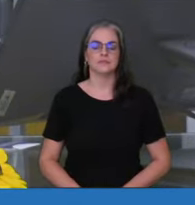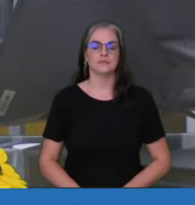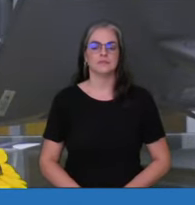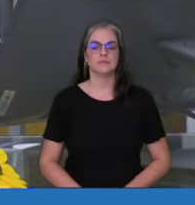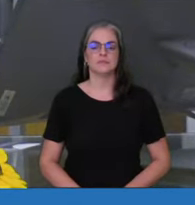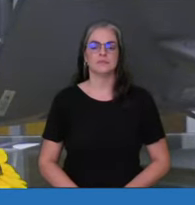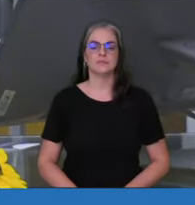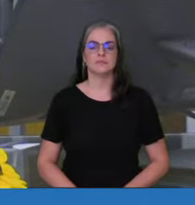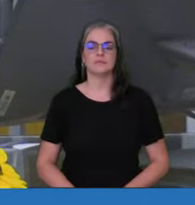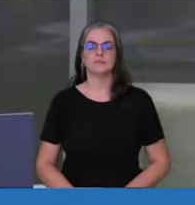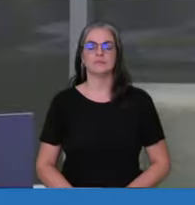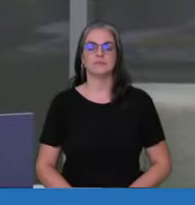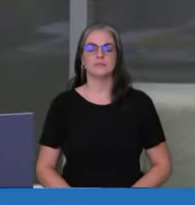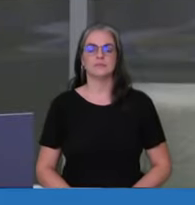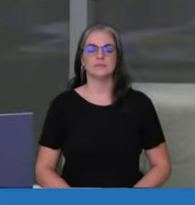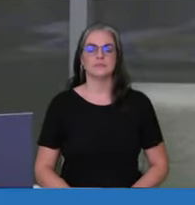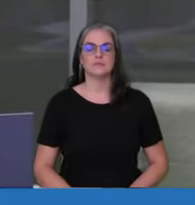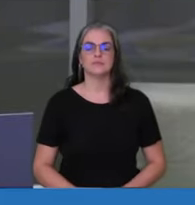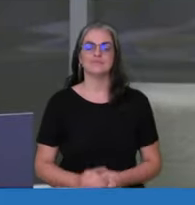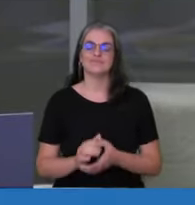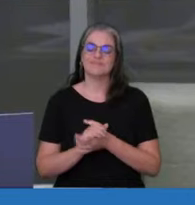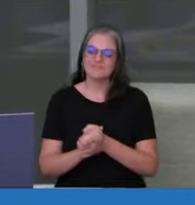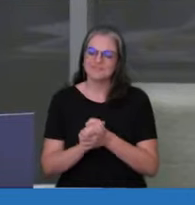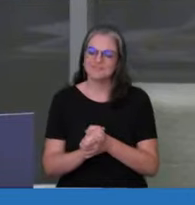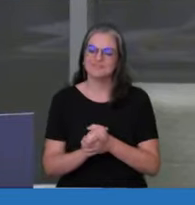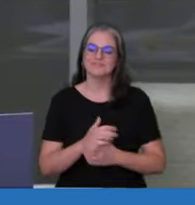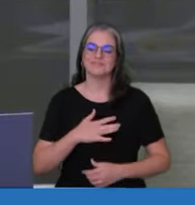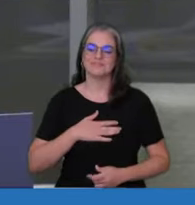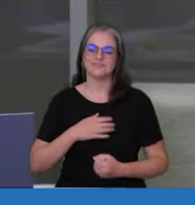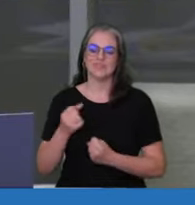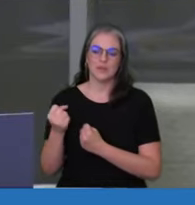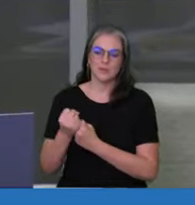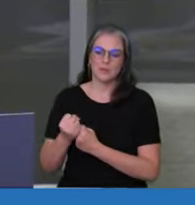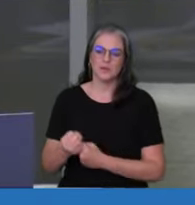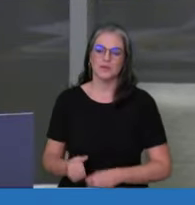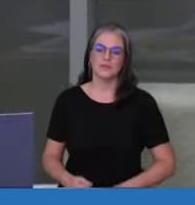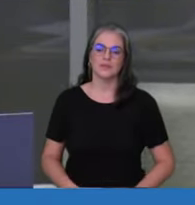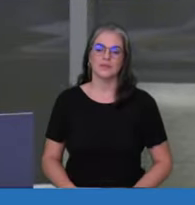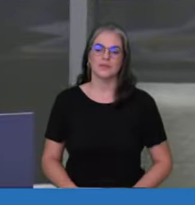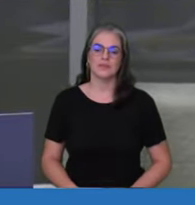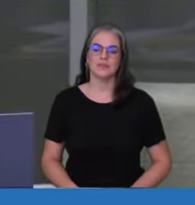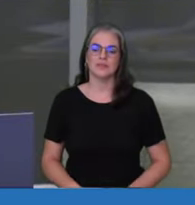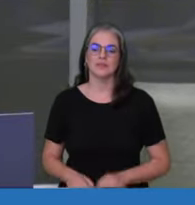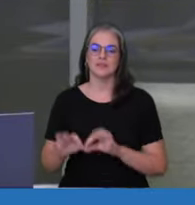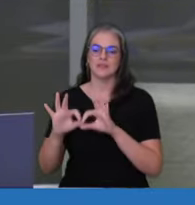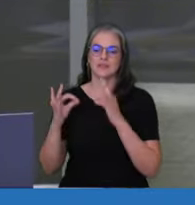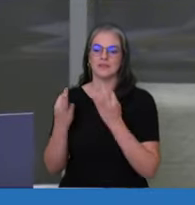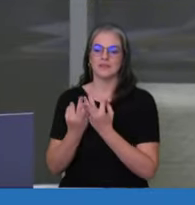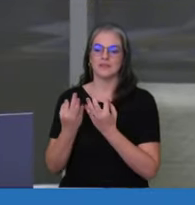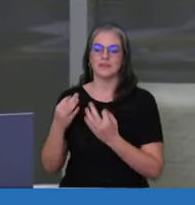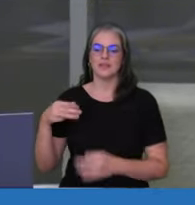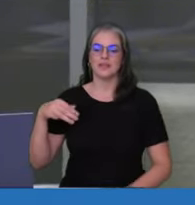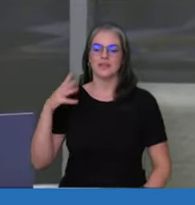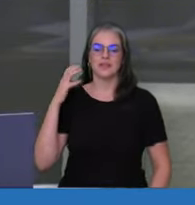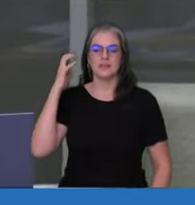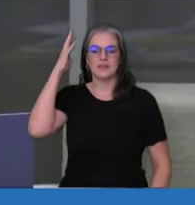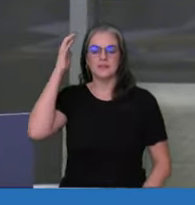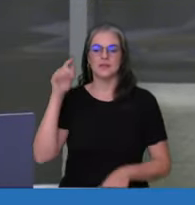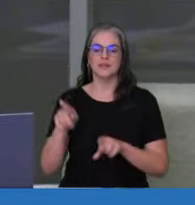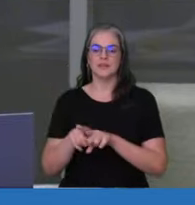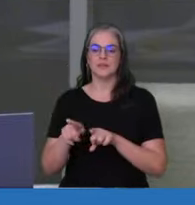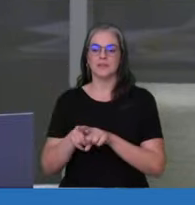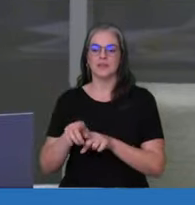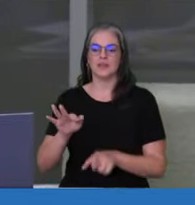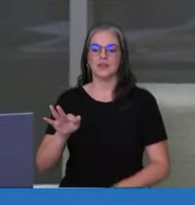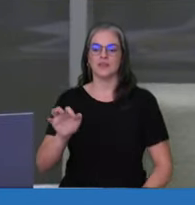Bom, primeiro eu quero registrar a minha solidariedade à família da Marielle, a você, Fernanda,